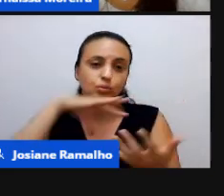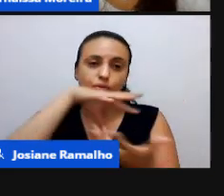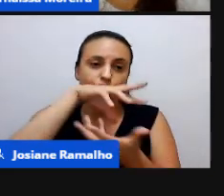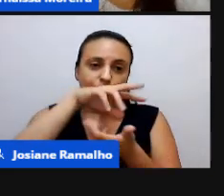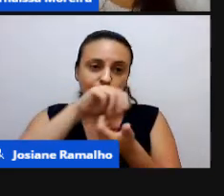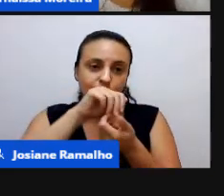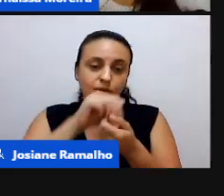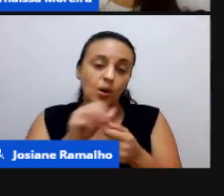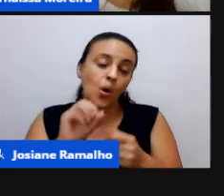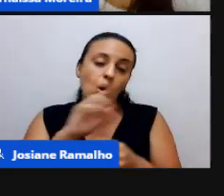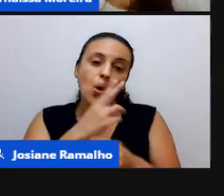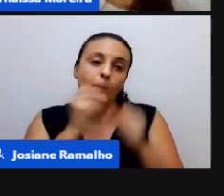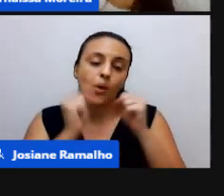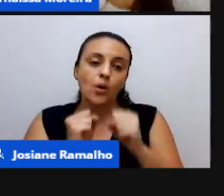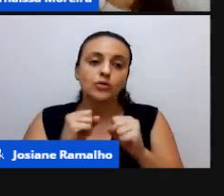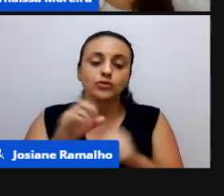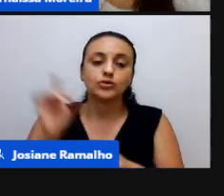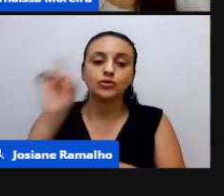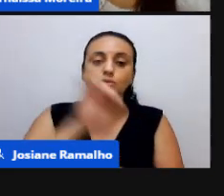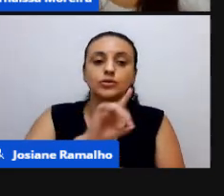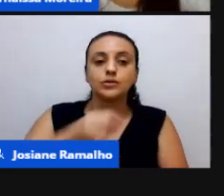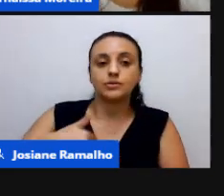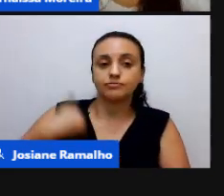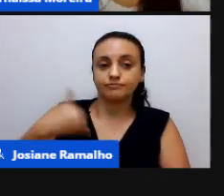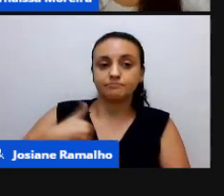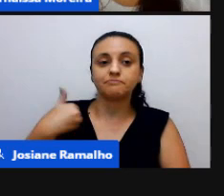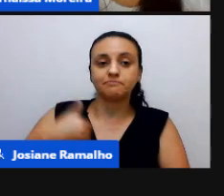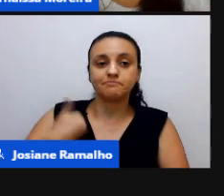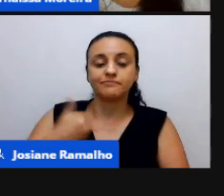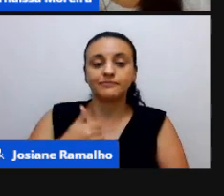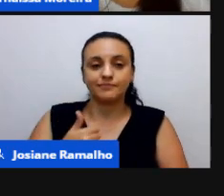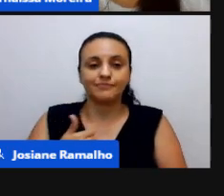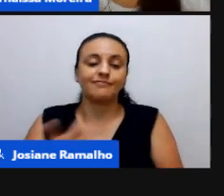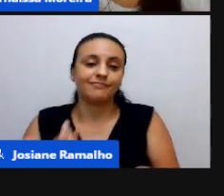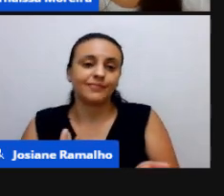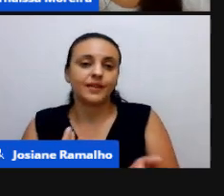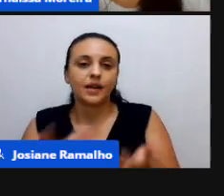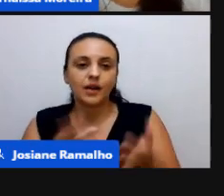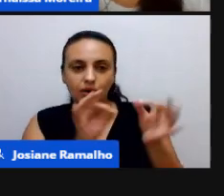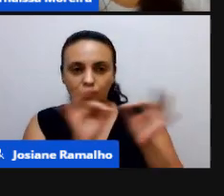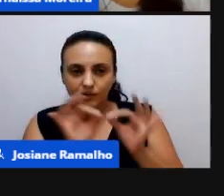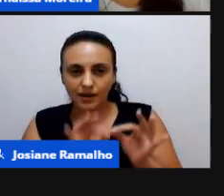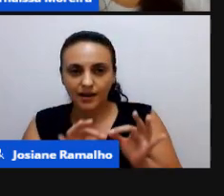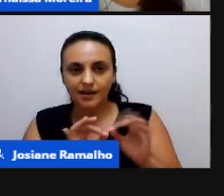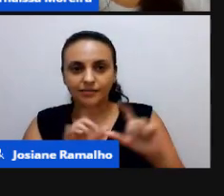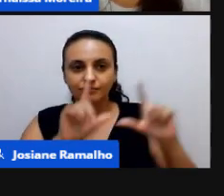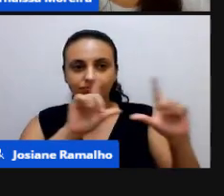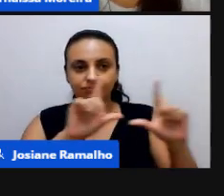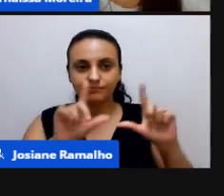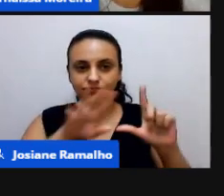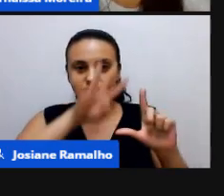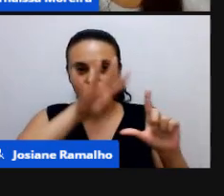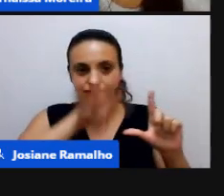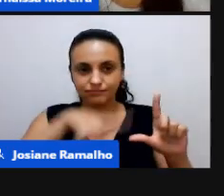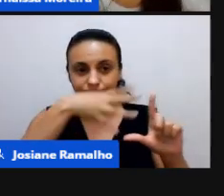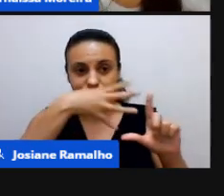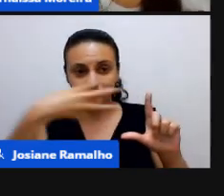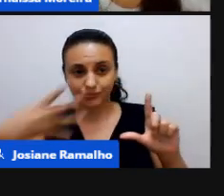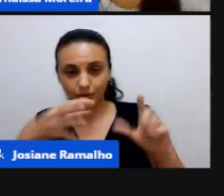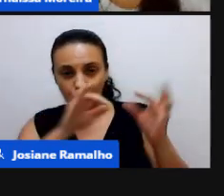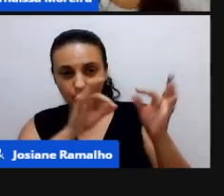aniversário deles, escrever a frase e você monta o calendário para ficar um calendário que é feito de